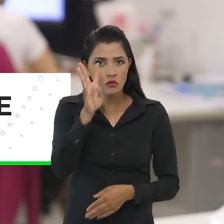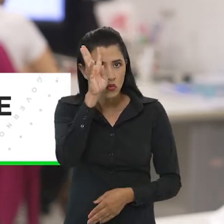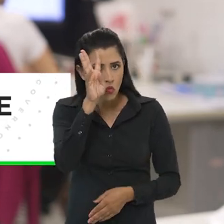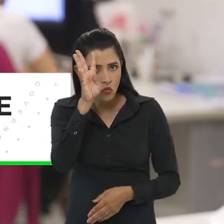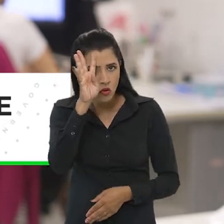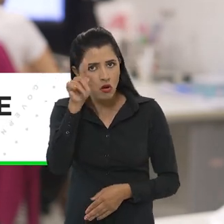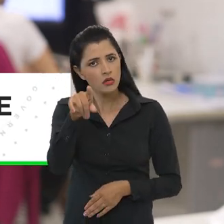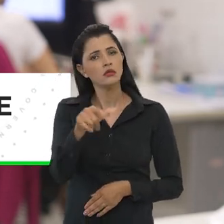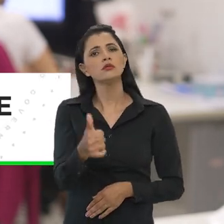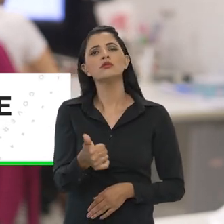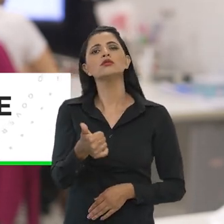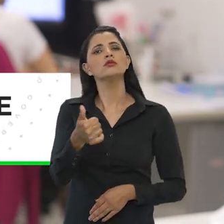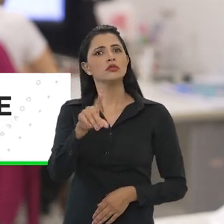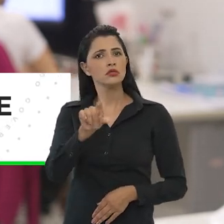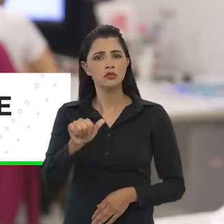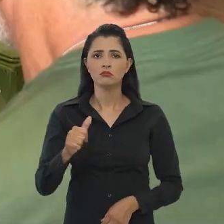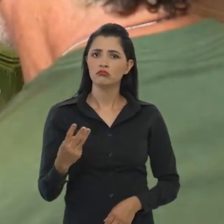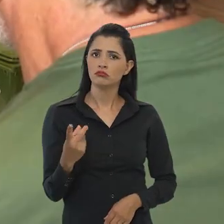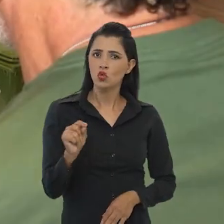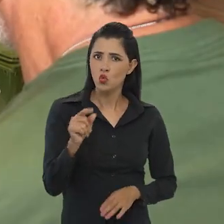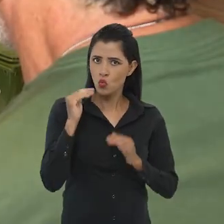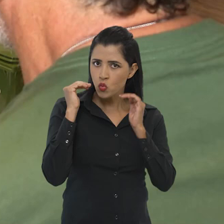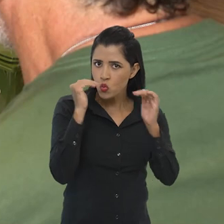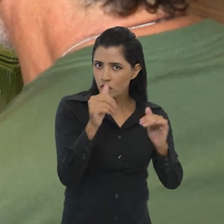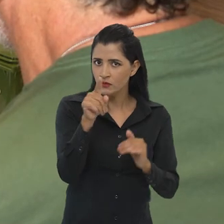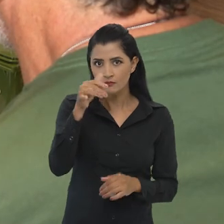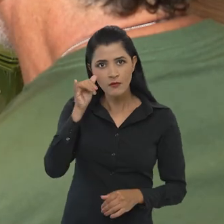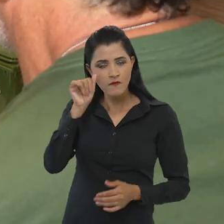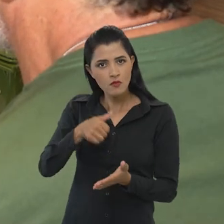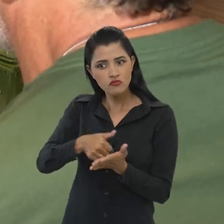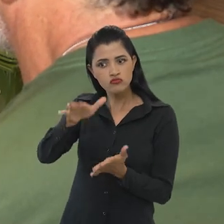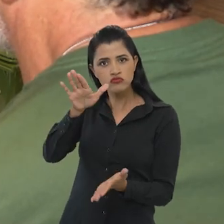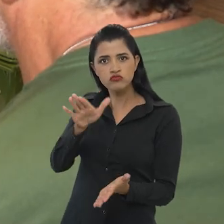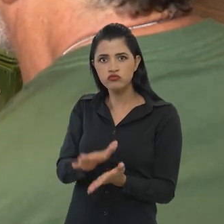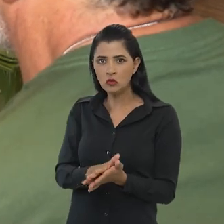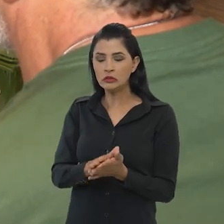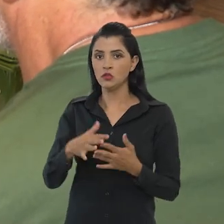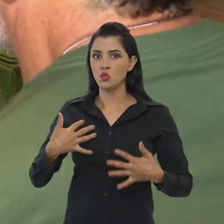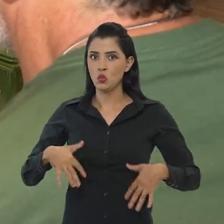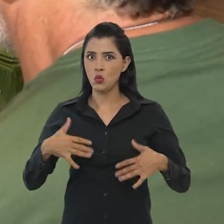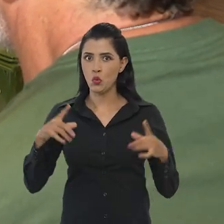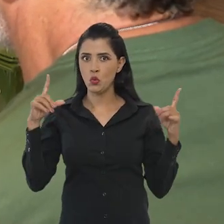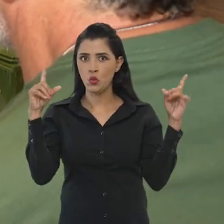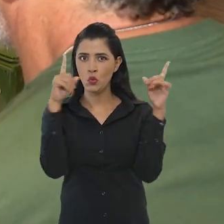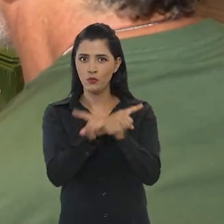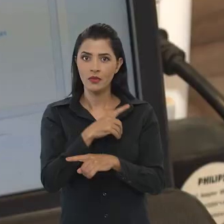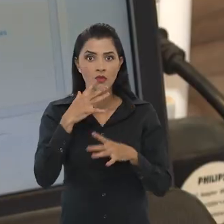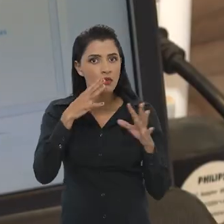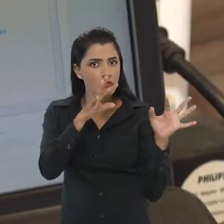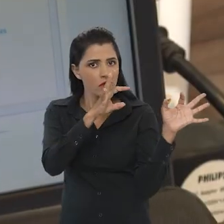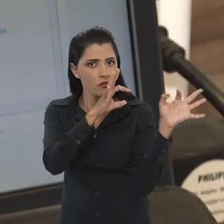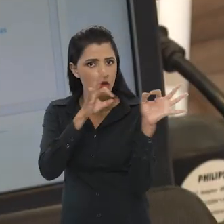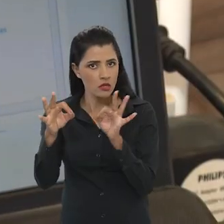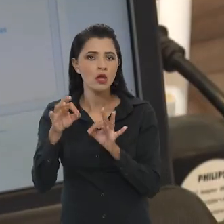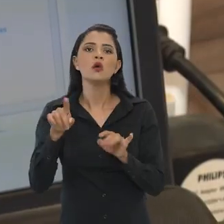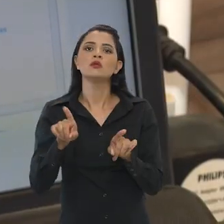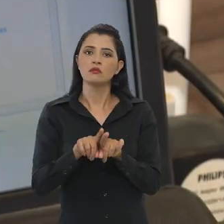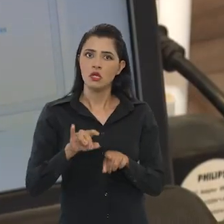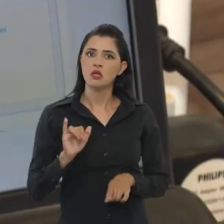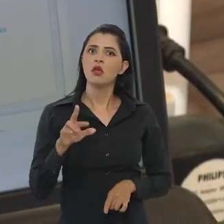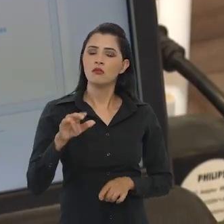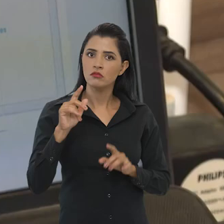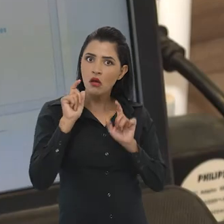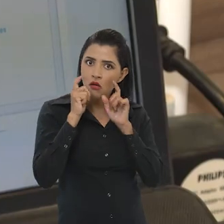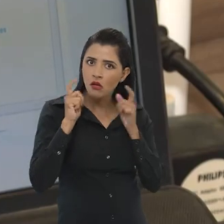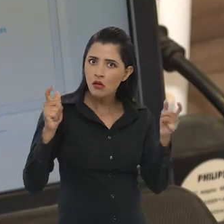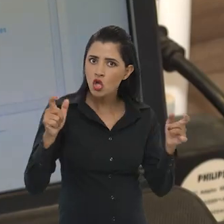termina nesta quarta-feira, 31. Respeitando a data, você evita multas e complicações. E atenção, a